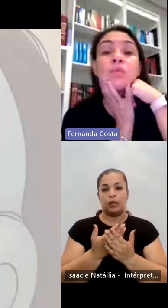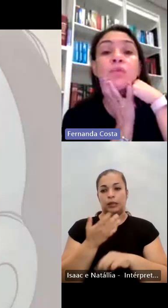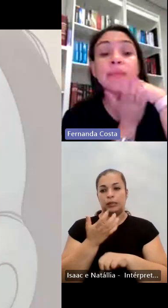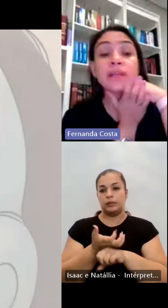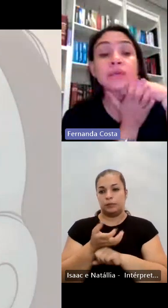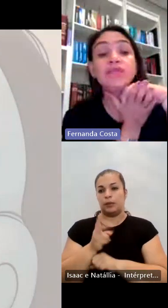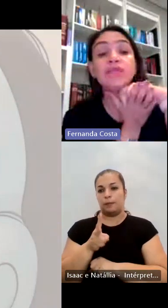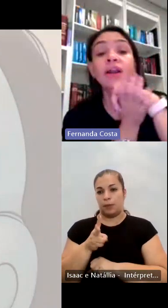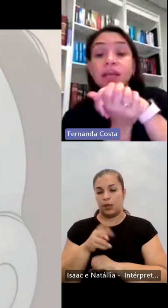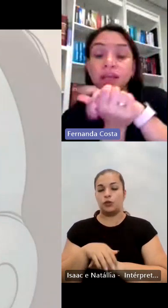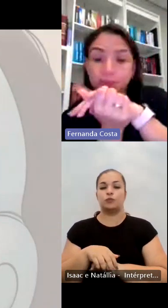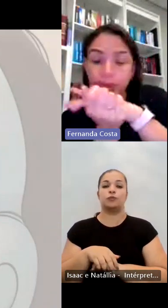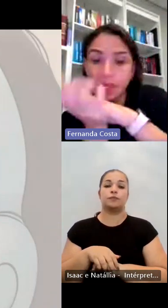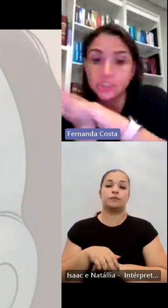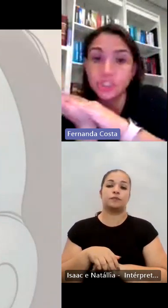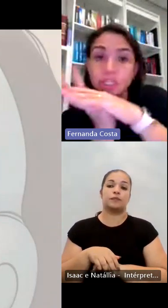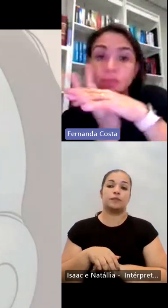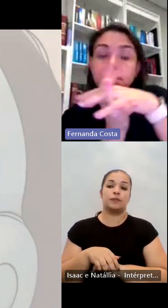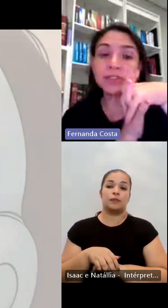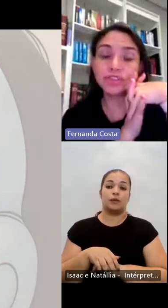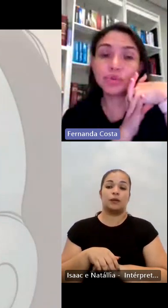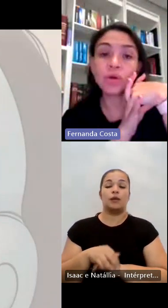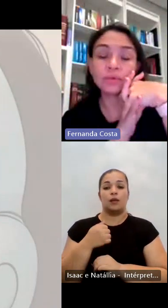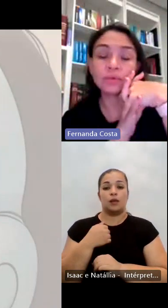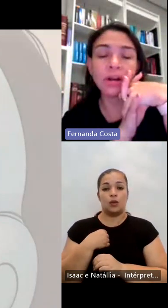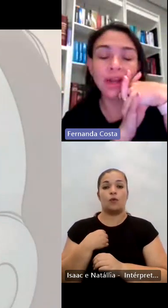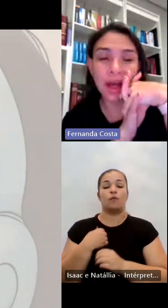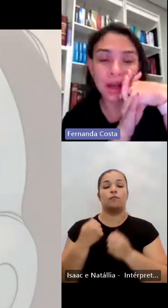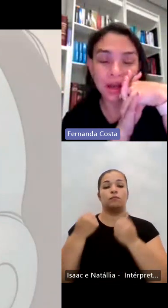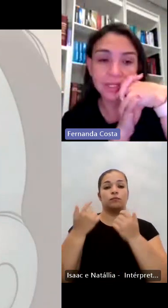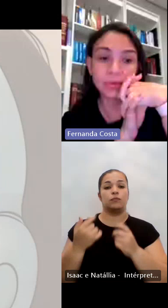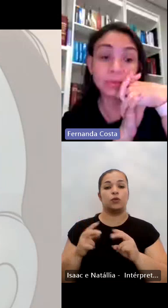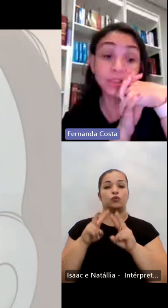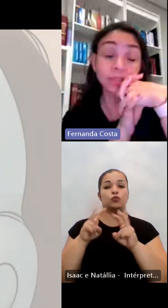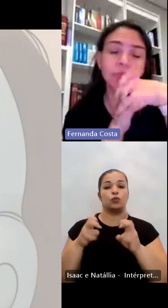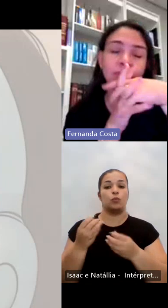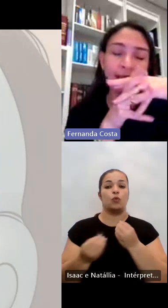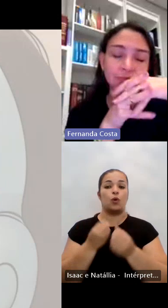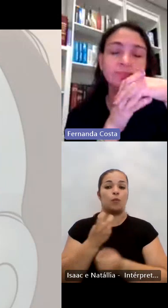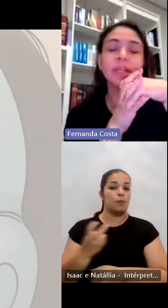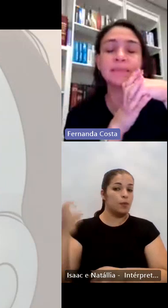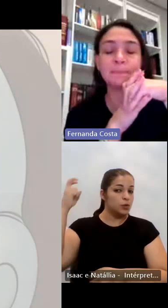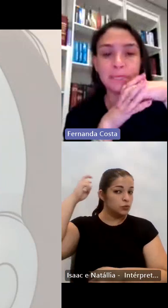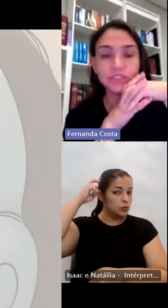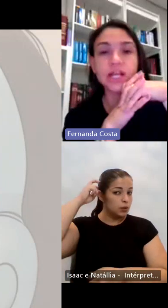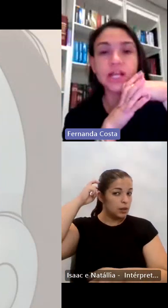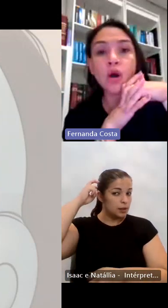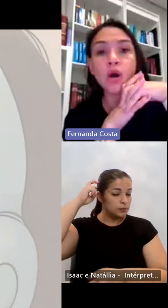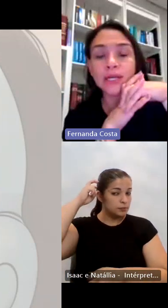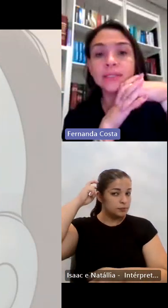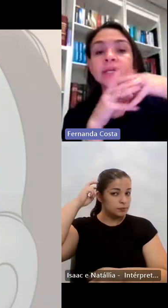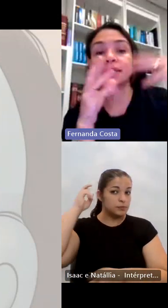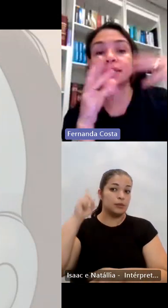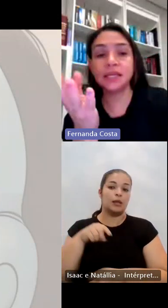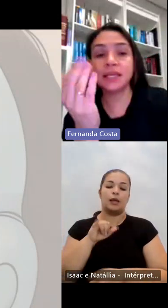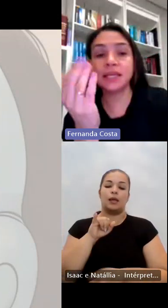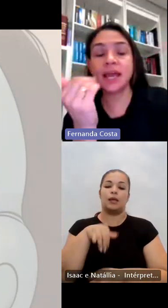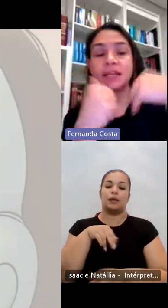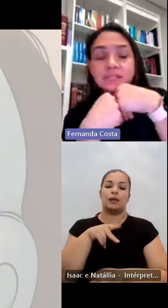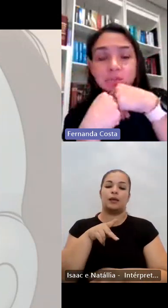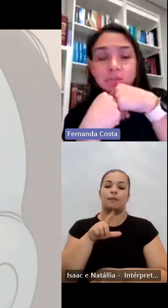em algum momento eu falei de implante coclear, né, implante da cóclea,